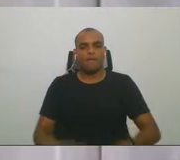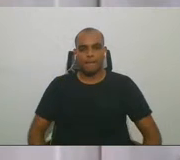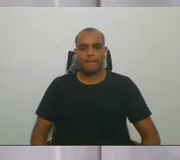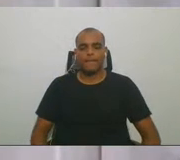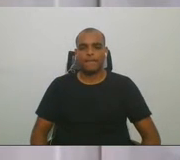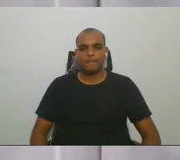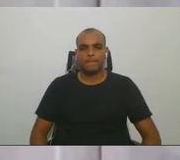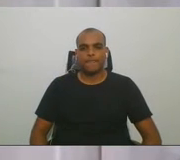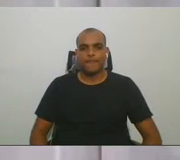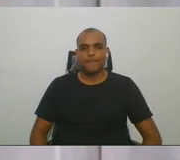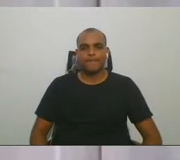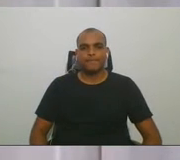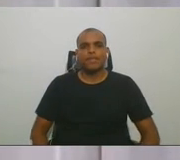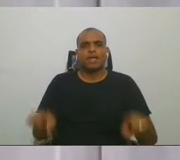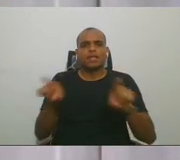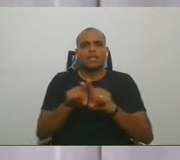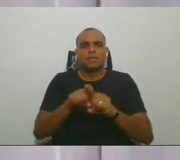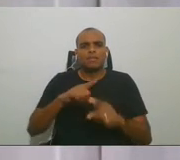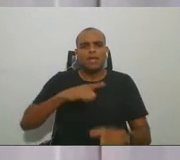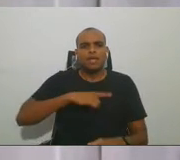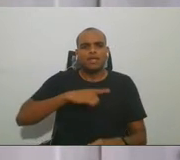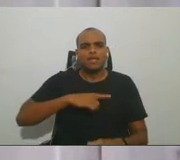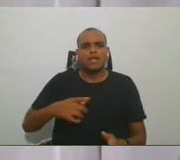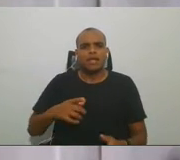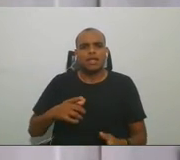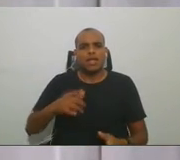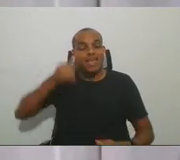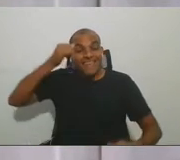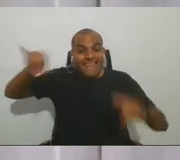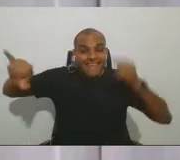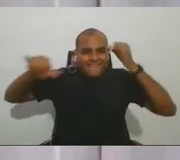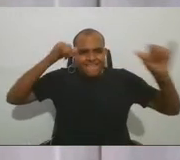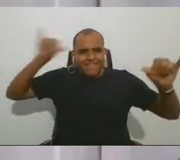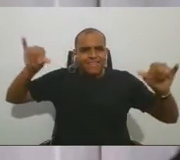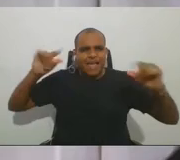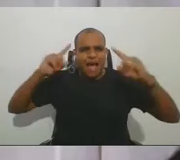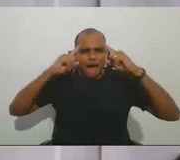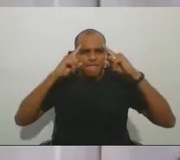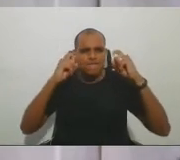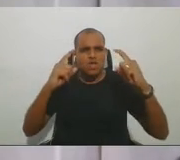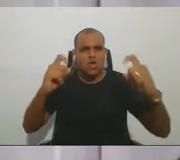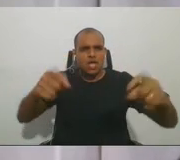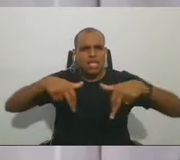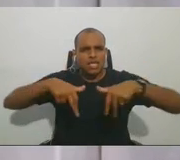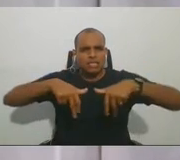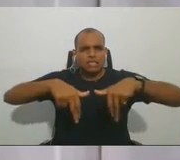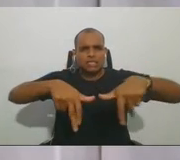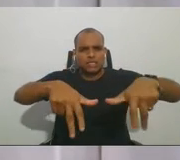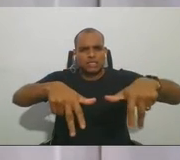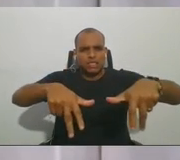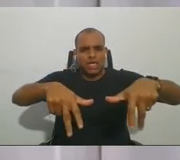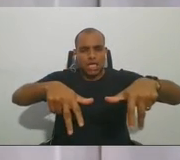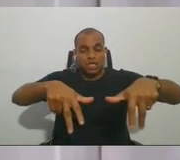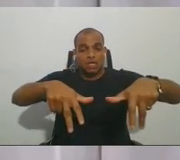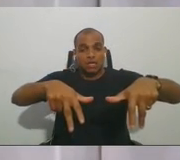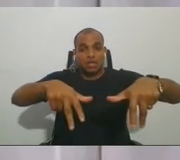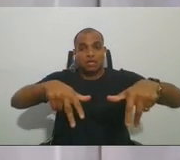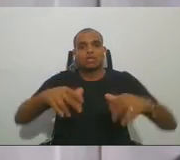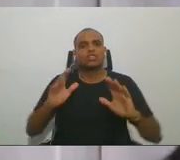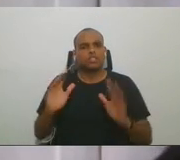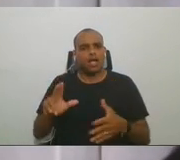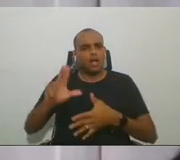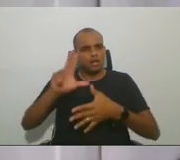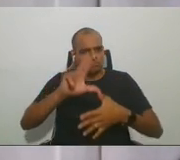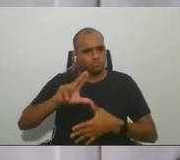Não escapa o cometido central de erradicar as violências de gênero, mesmo que nosso continente tenha dado passos